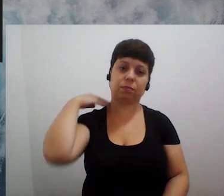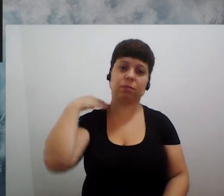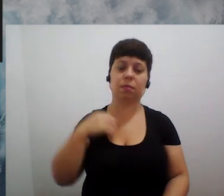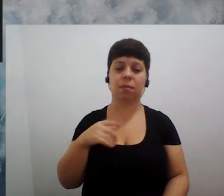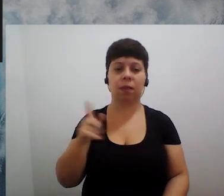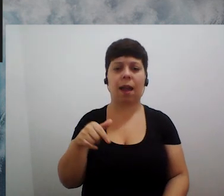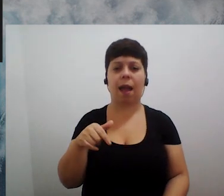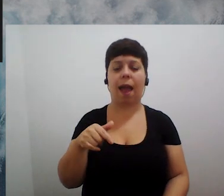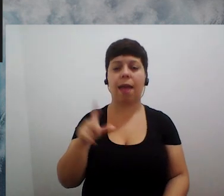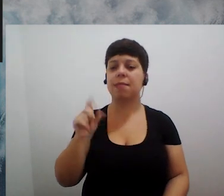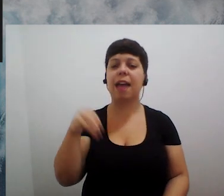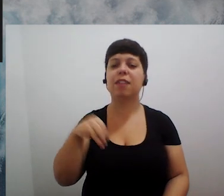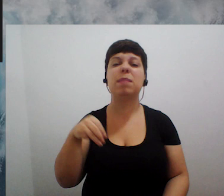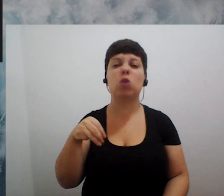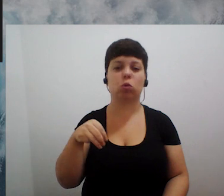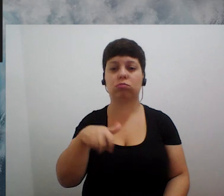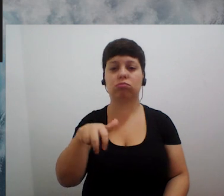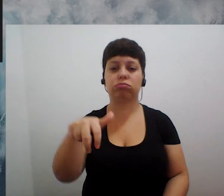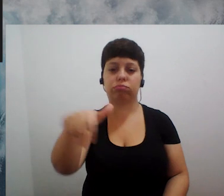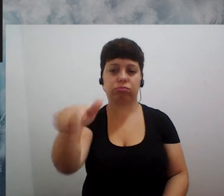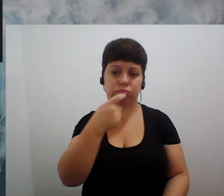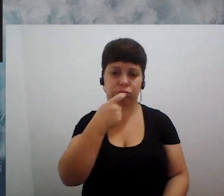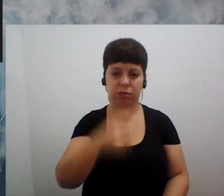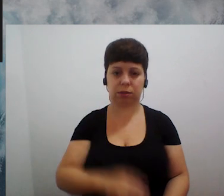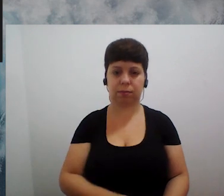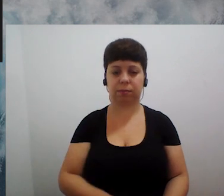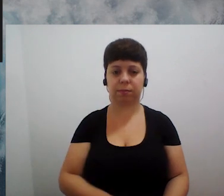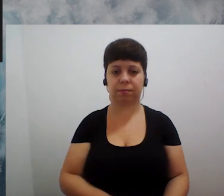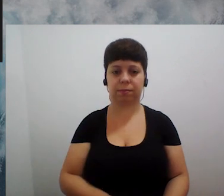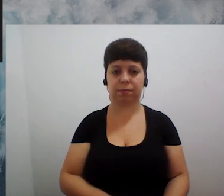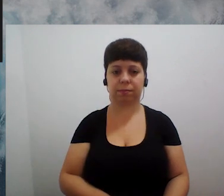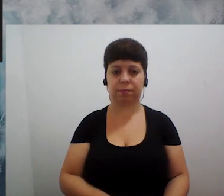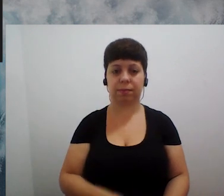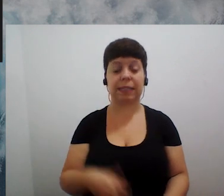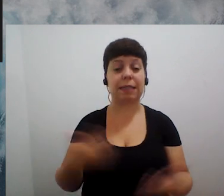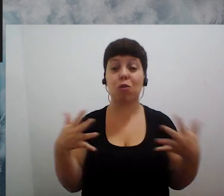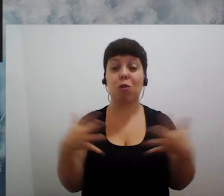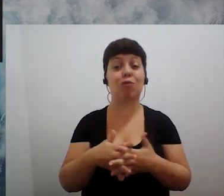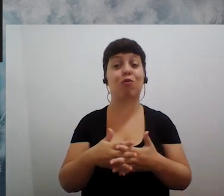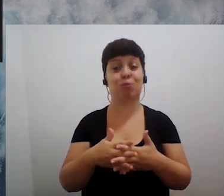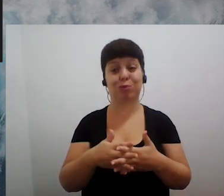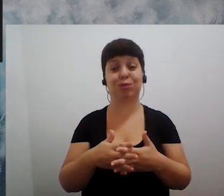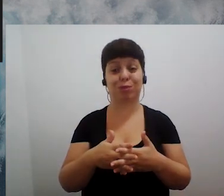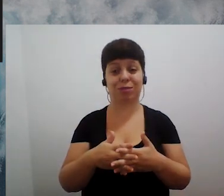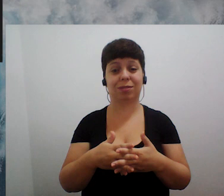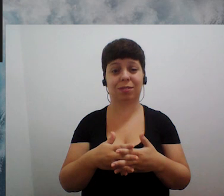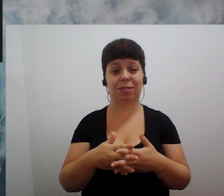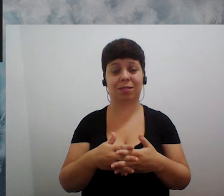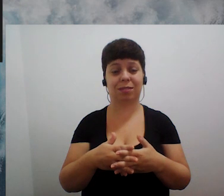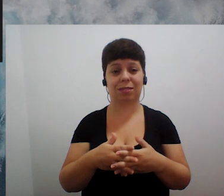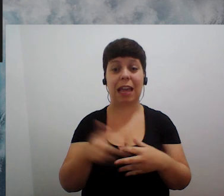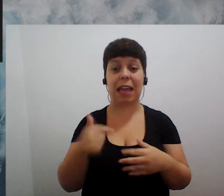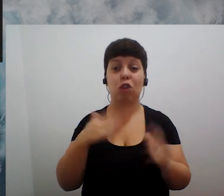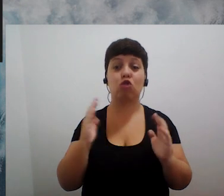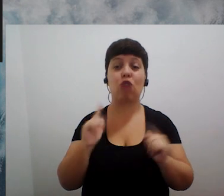Jardim Botânico, aqui. É 10 minutos daqui da Rocinha para lá. É muito confuso